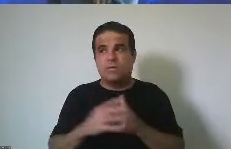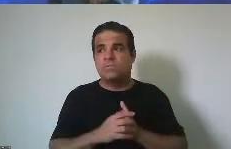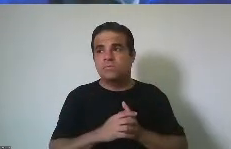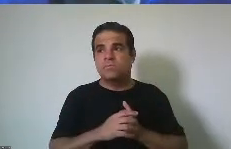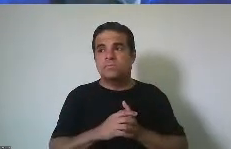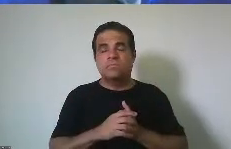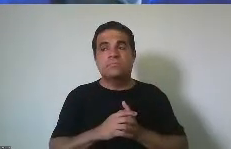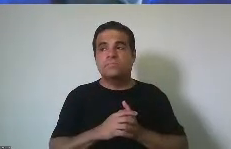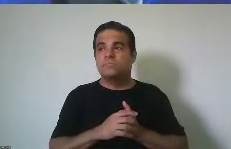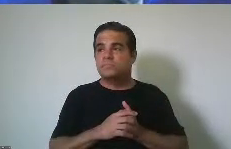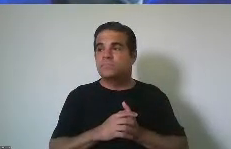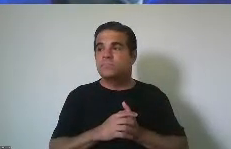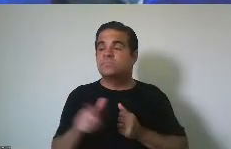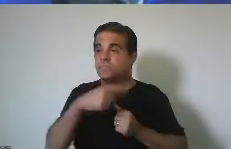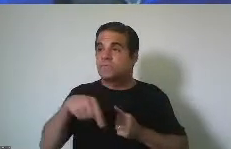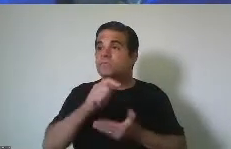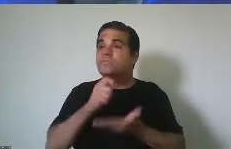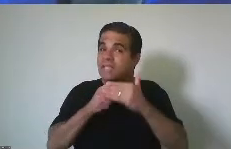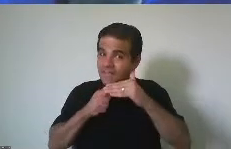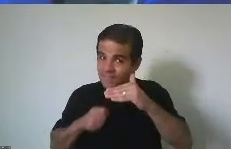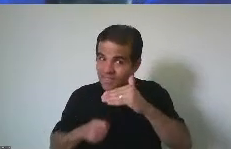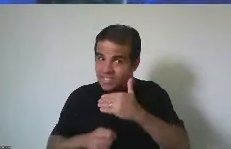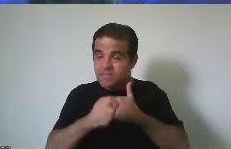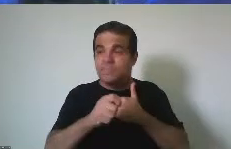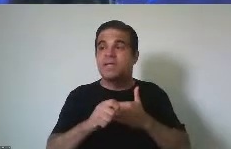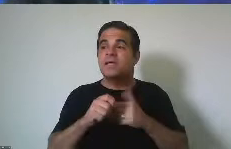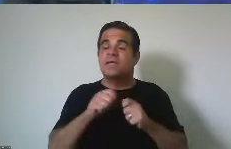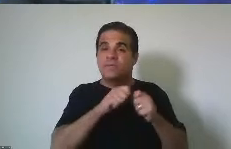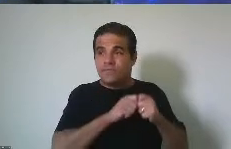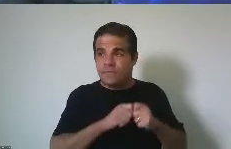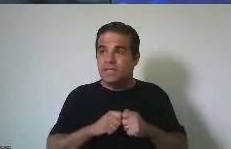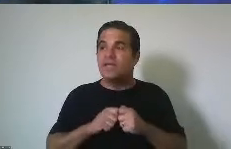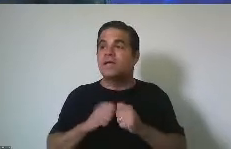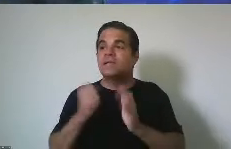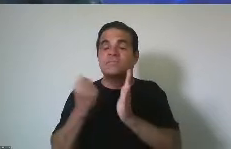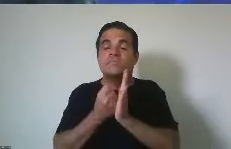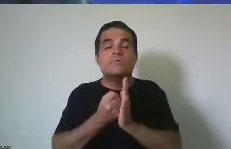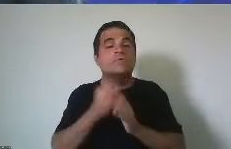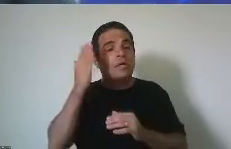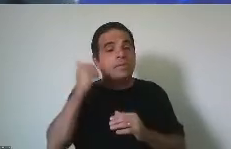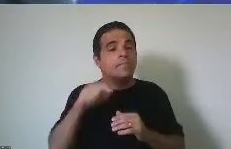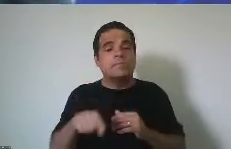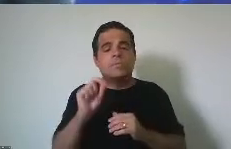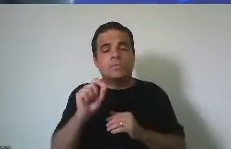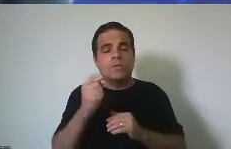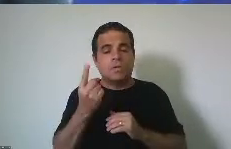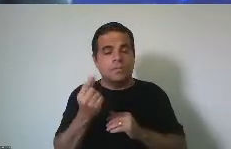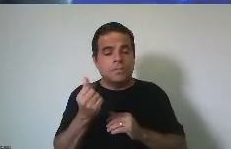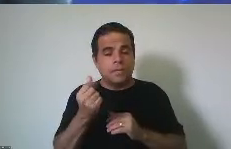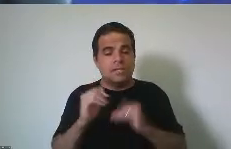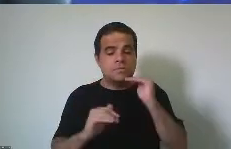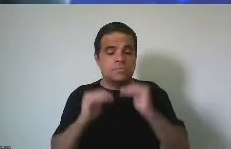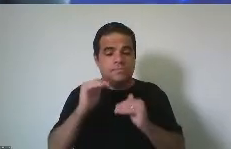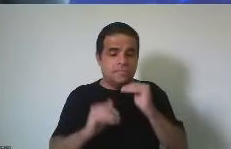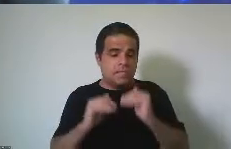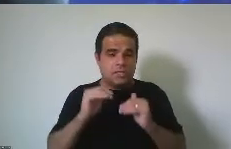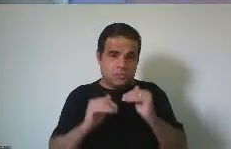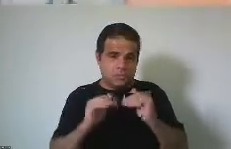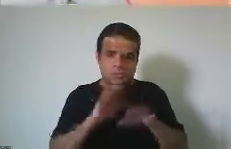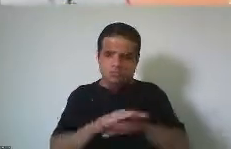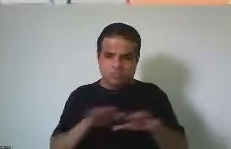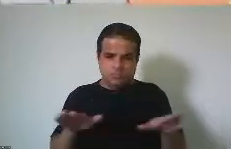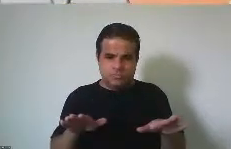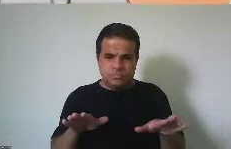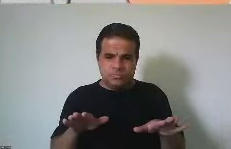ou se investimento realizados entre a Ciclo tarifário e o som reconhecido por um preço médio não são reconhecido pelo